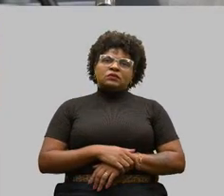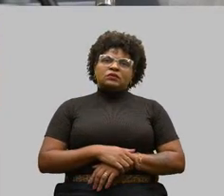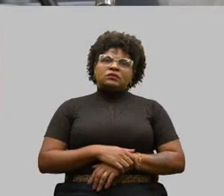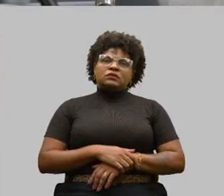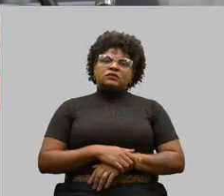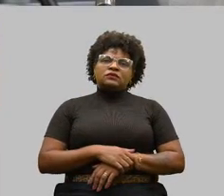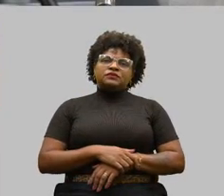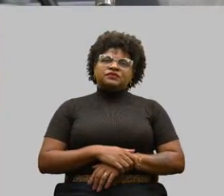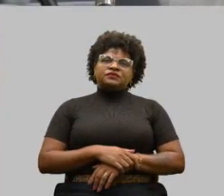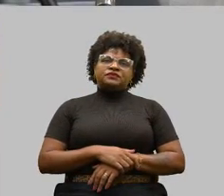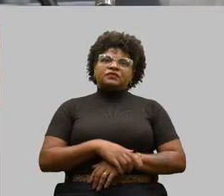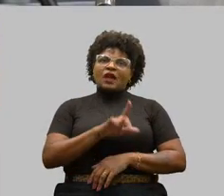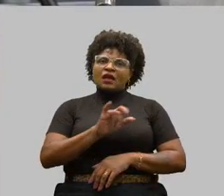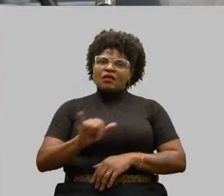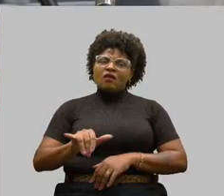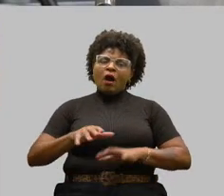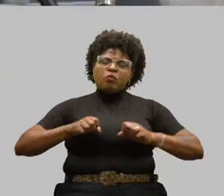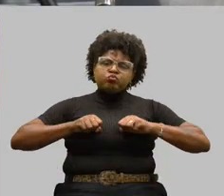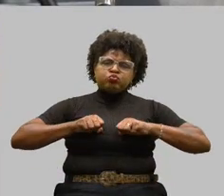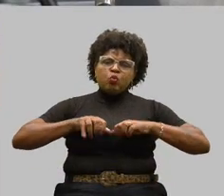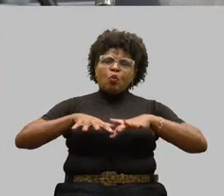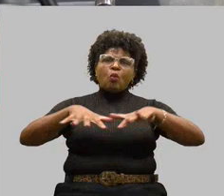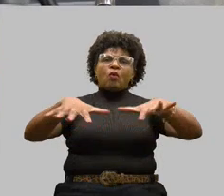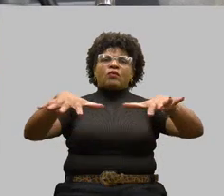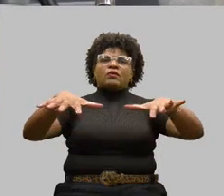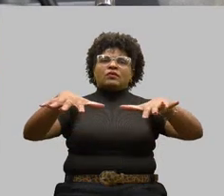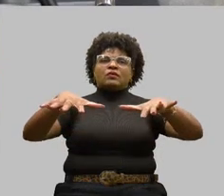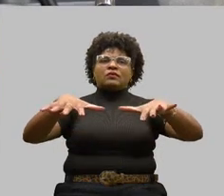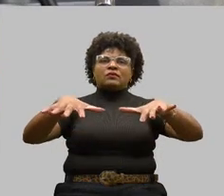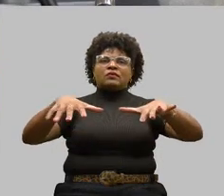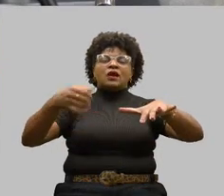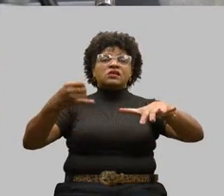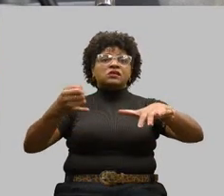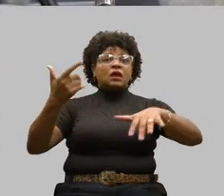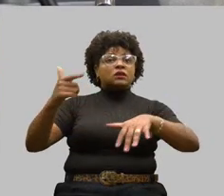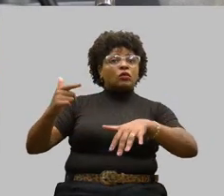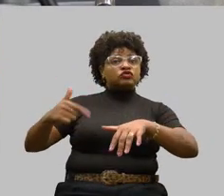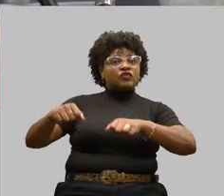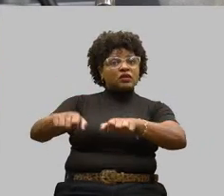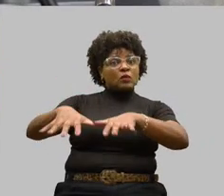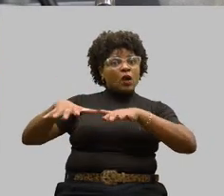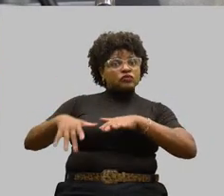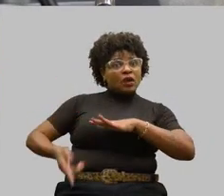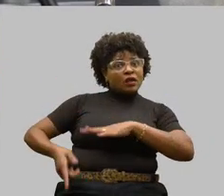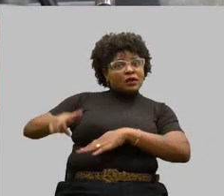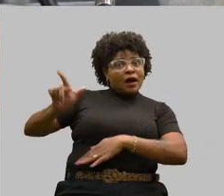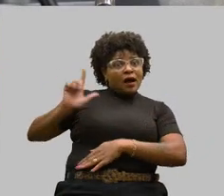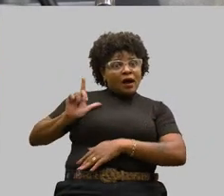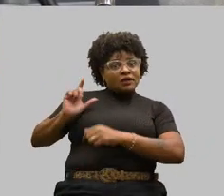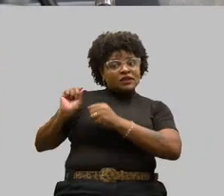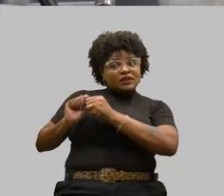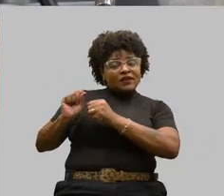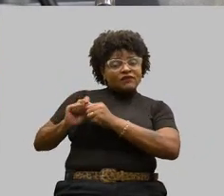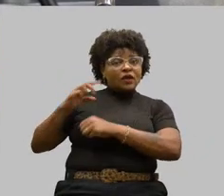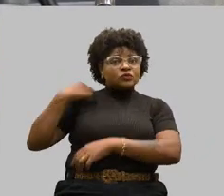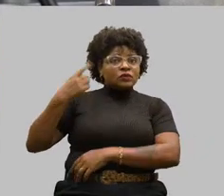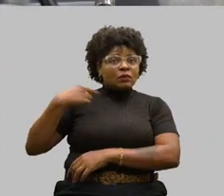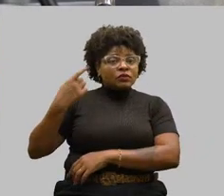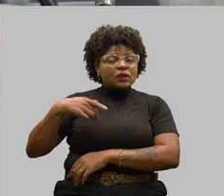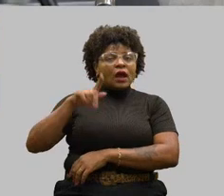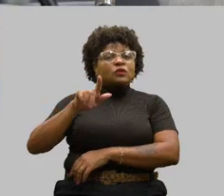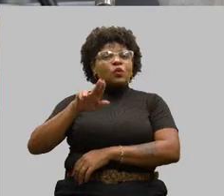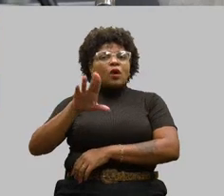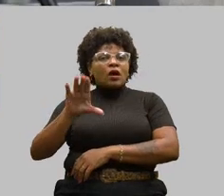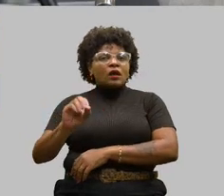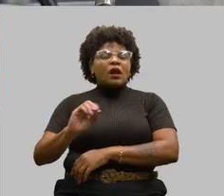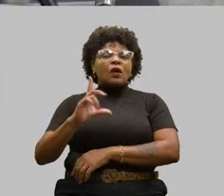replicados né se não fosse aquela audiência pública Deputado grego que despertou essa atuação